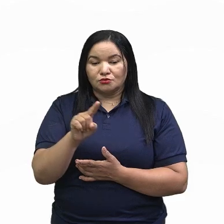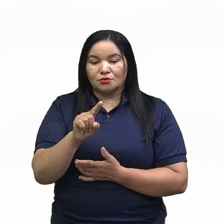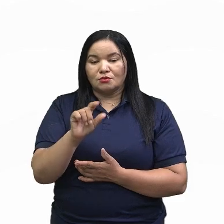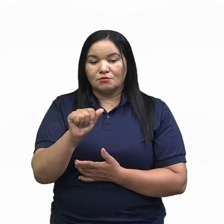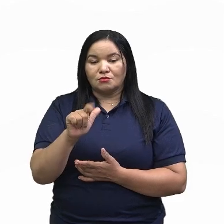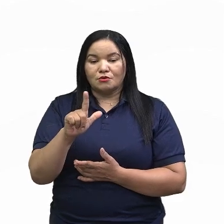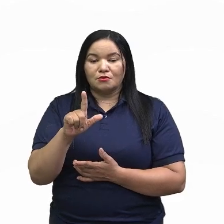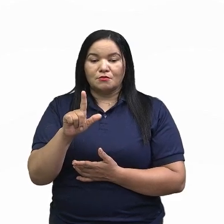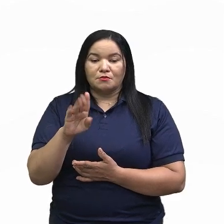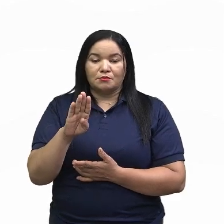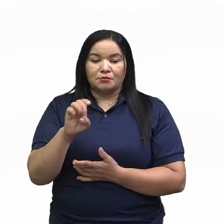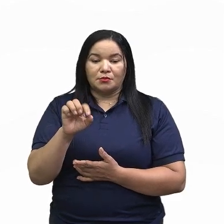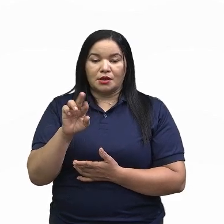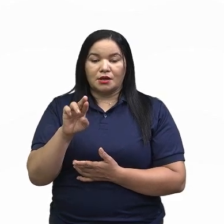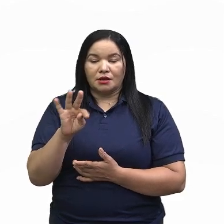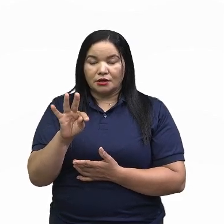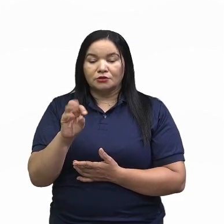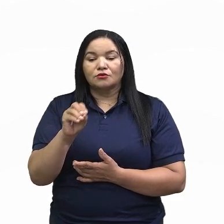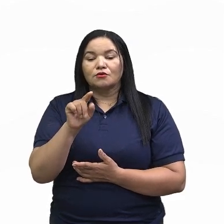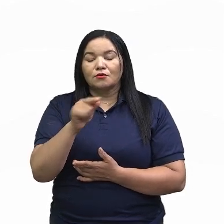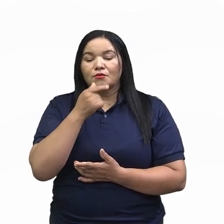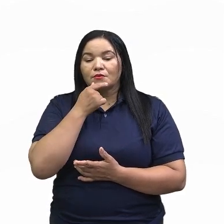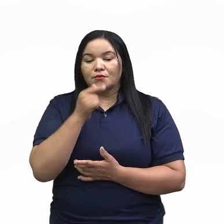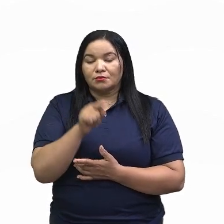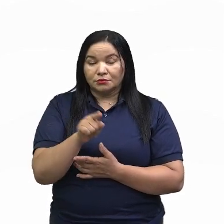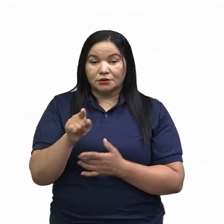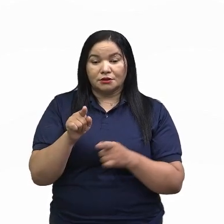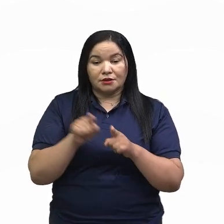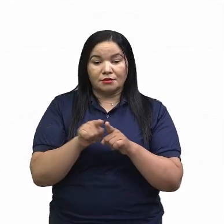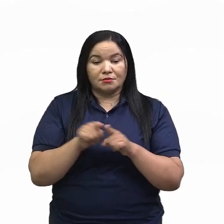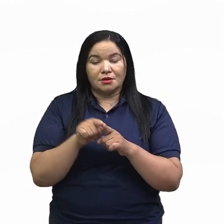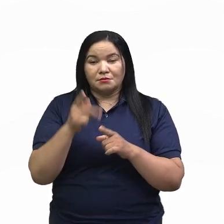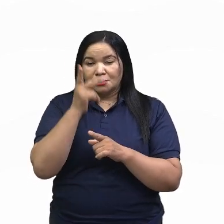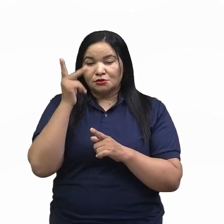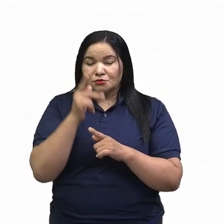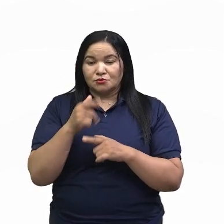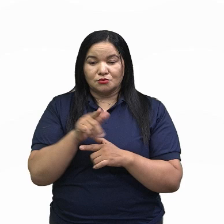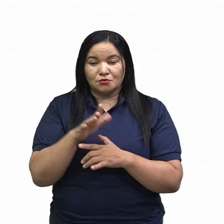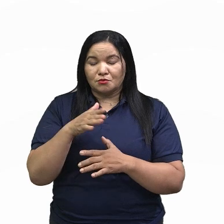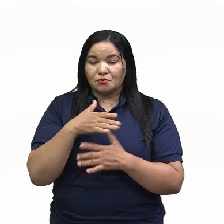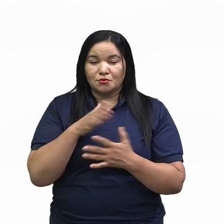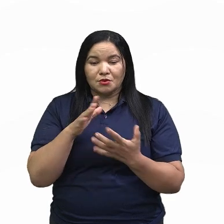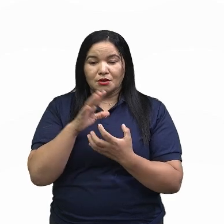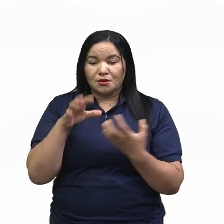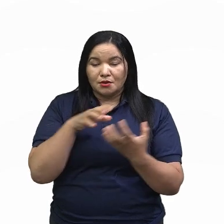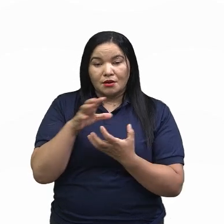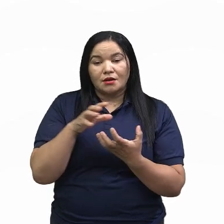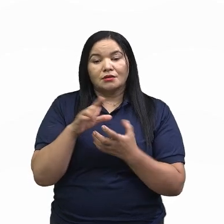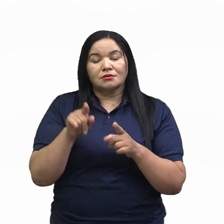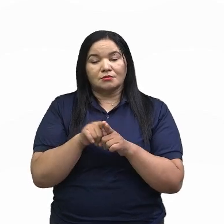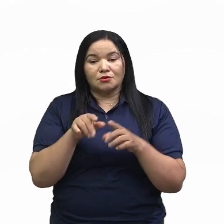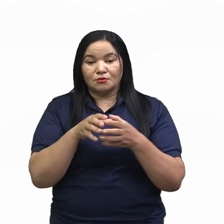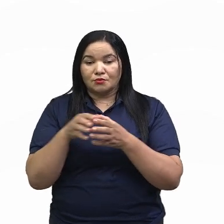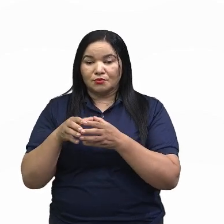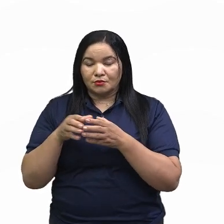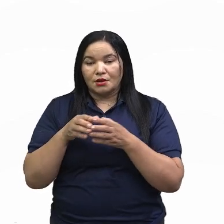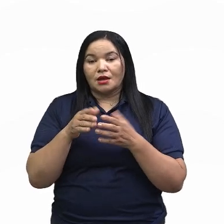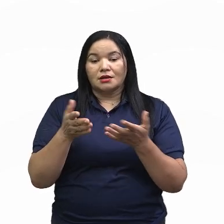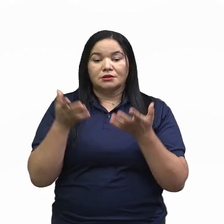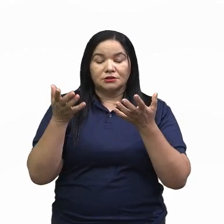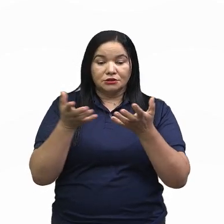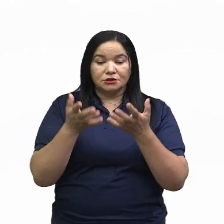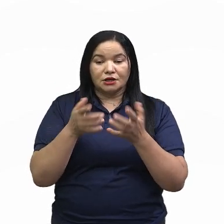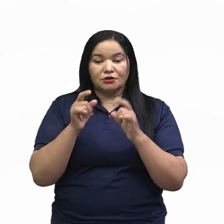Barros para interventor provocou descontentamento entre as elites, que passaram a exigir